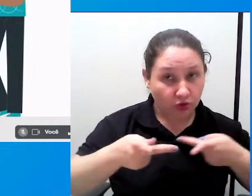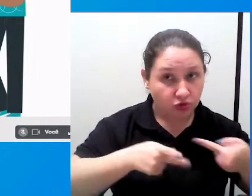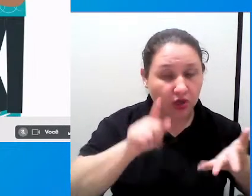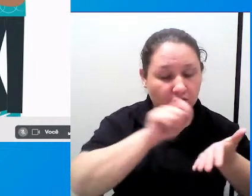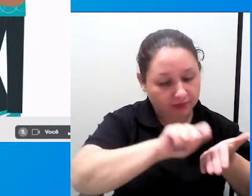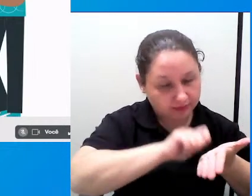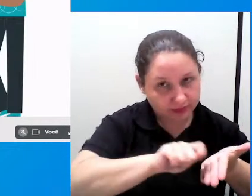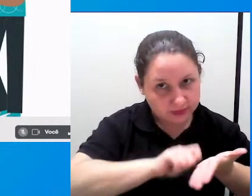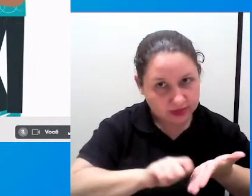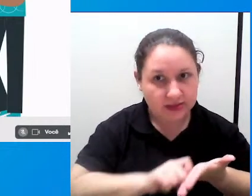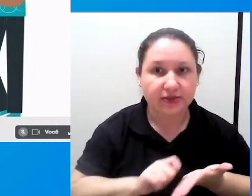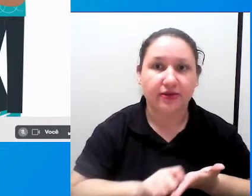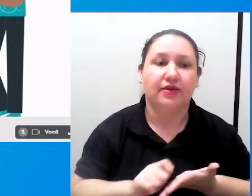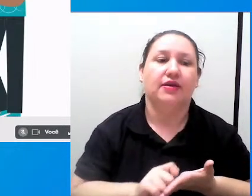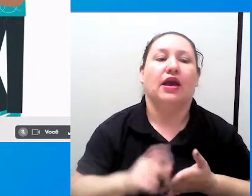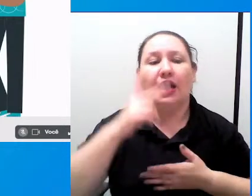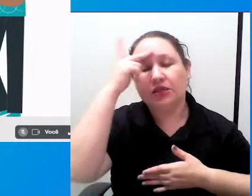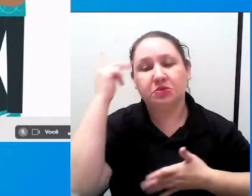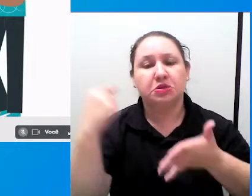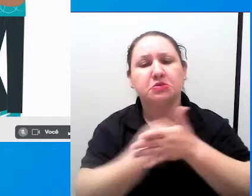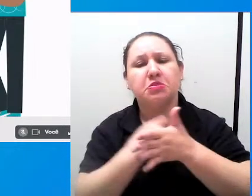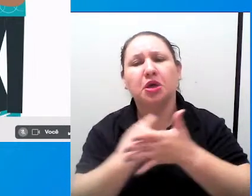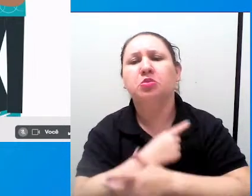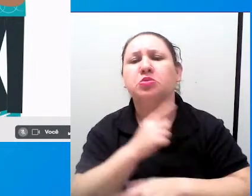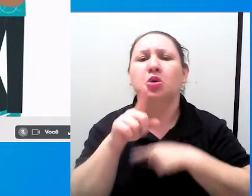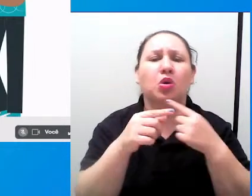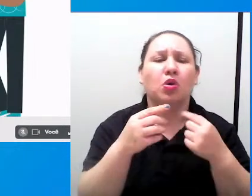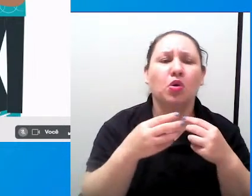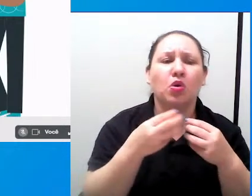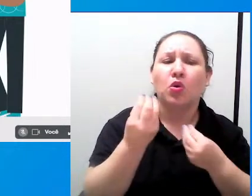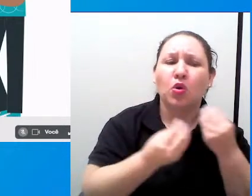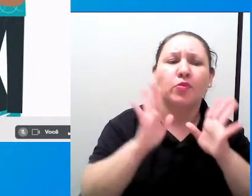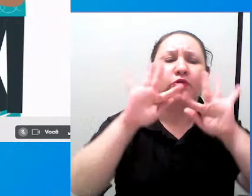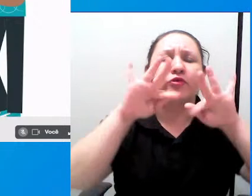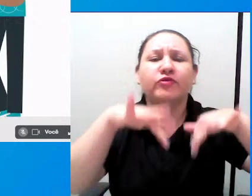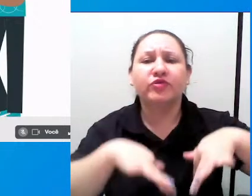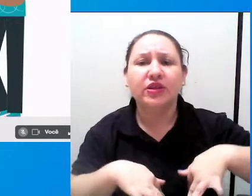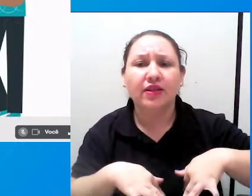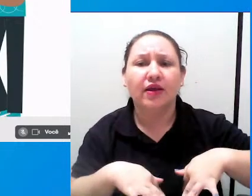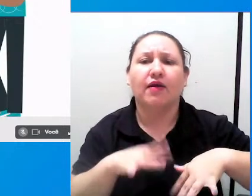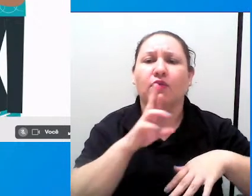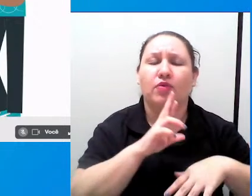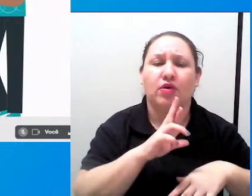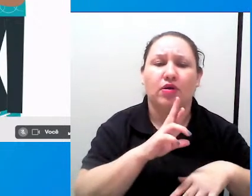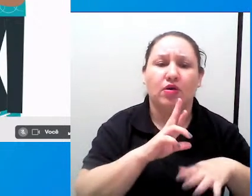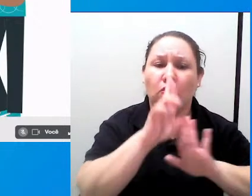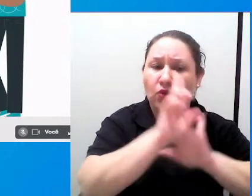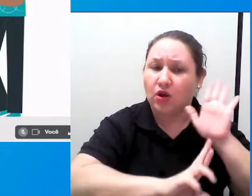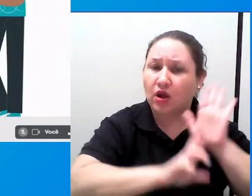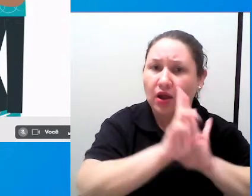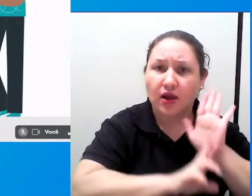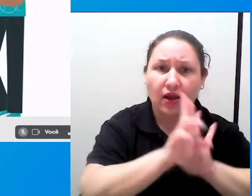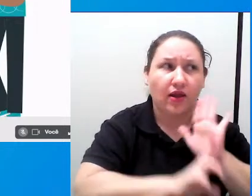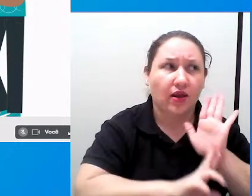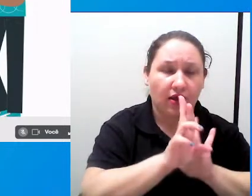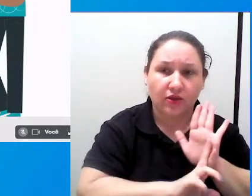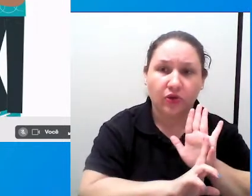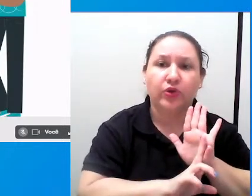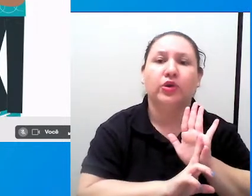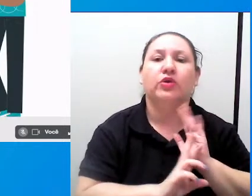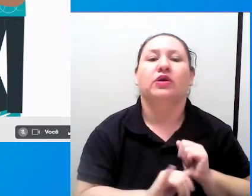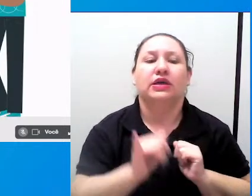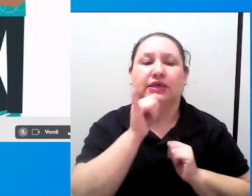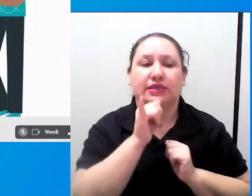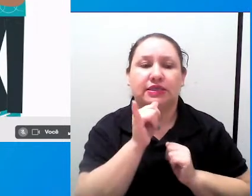pessoal sempre pergunta do relatório de atividades, como que funciona para nós docentes. Então, o professor que propõe, que se